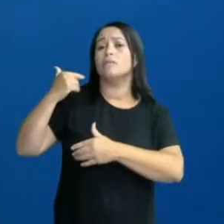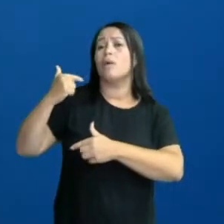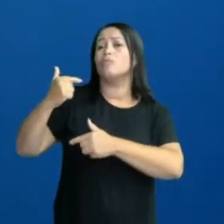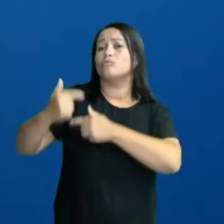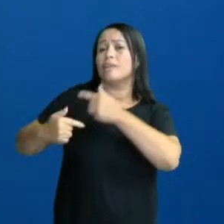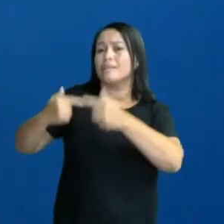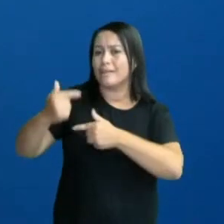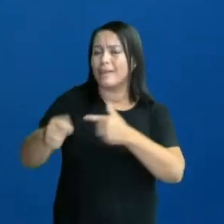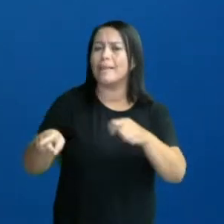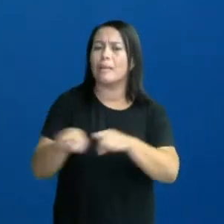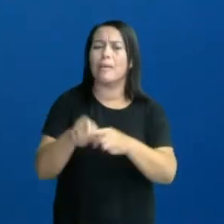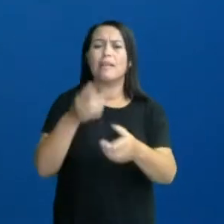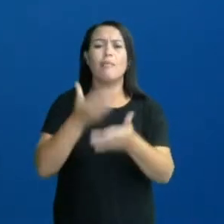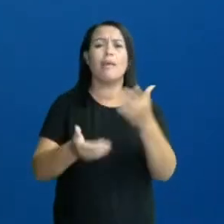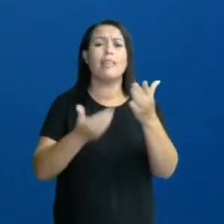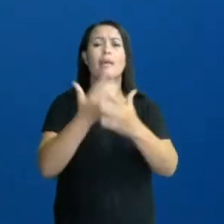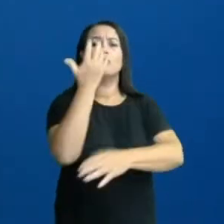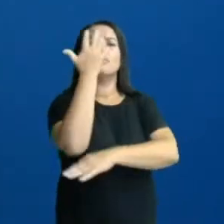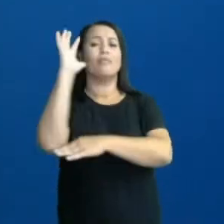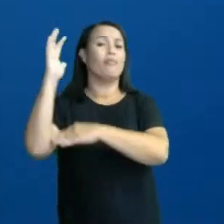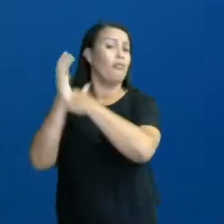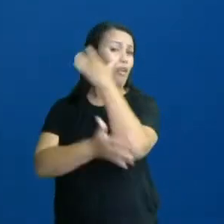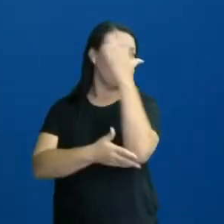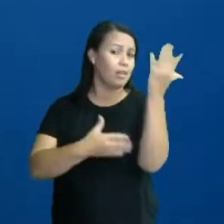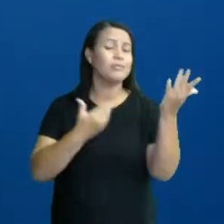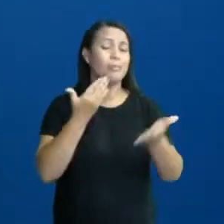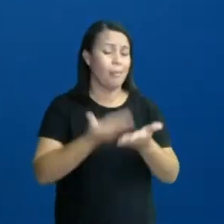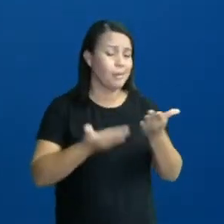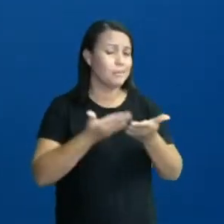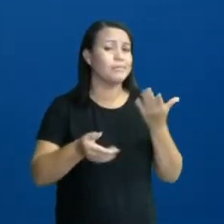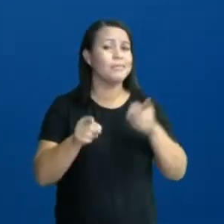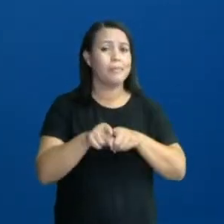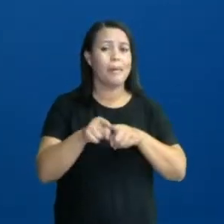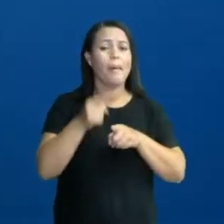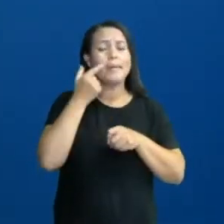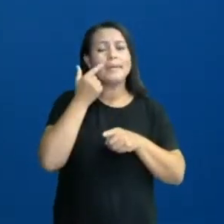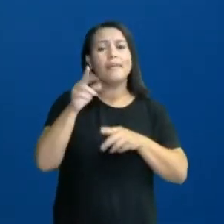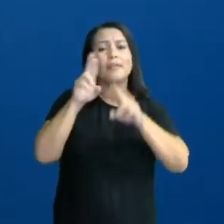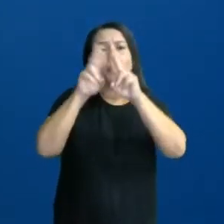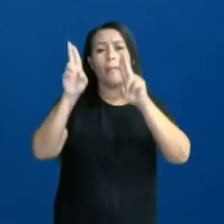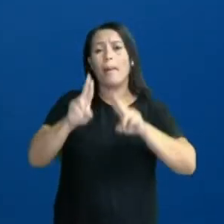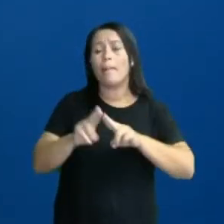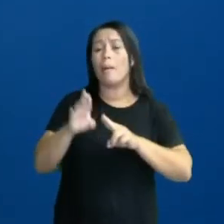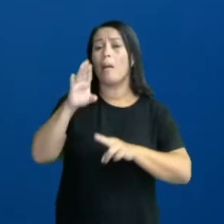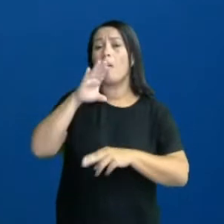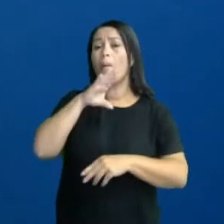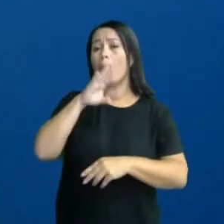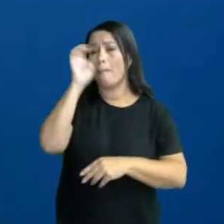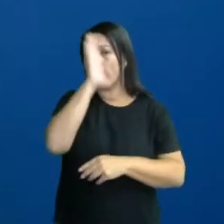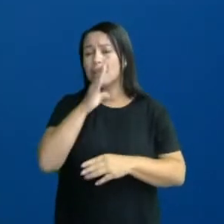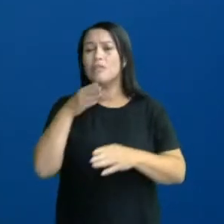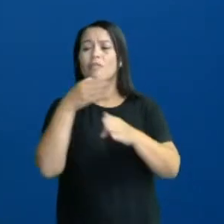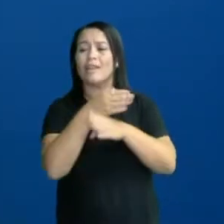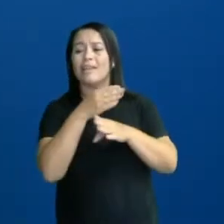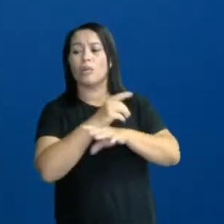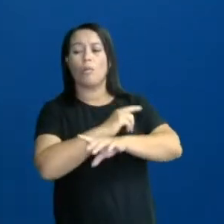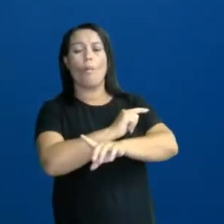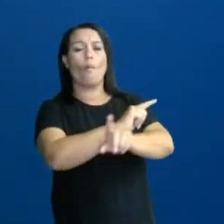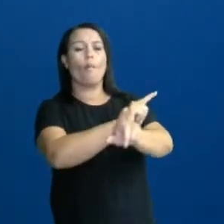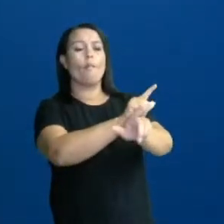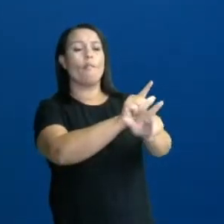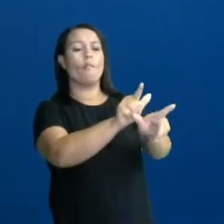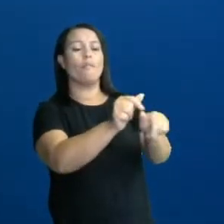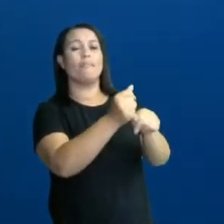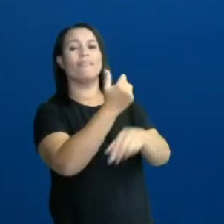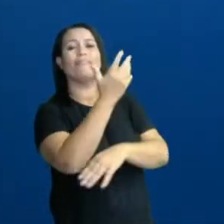nossas florestas. Repara aqui nesse mapa, como a gente foi perdendo, né? Como o Brasil foi ficando, ó, pelado de florestas.